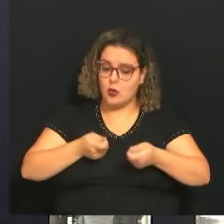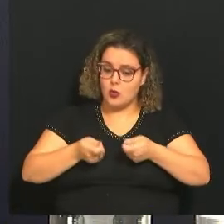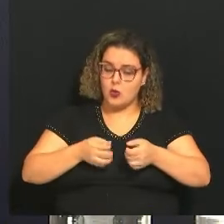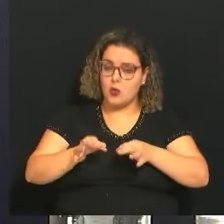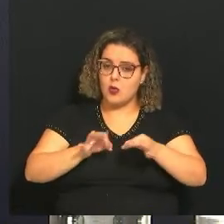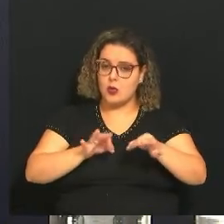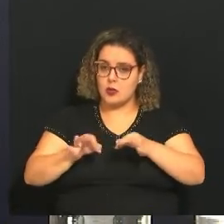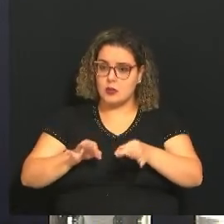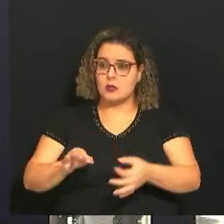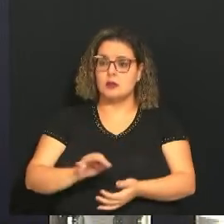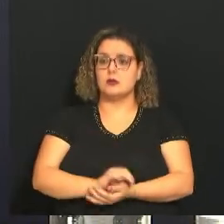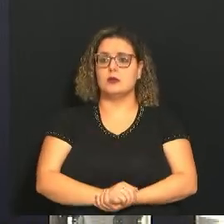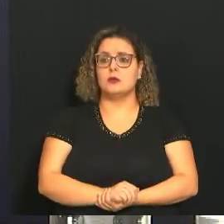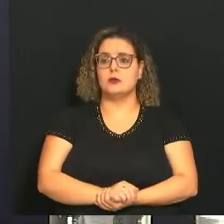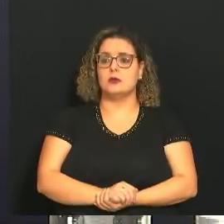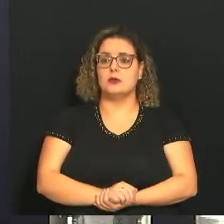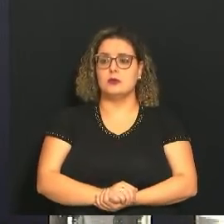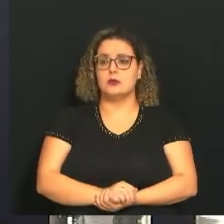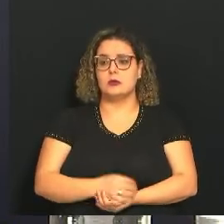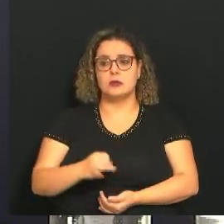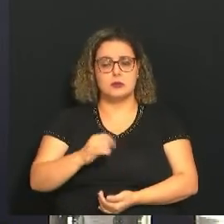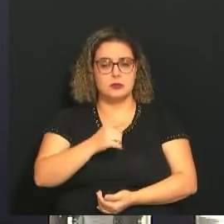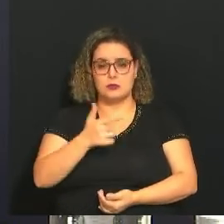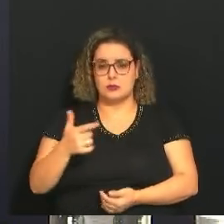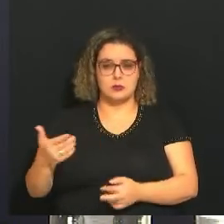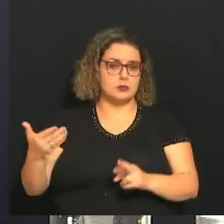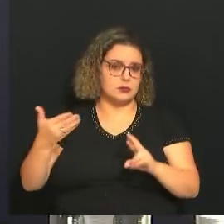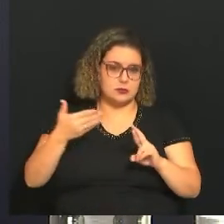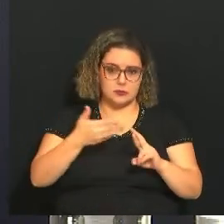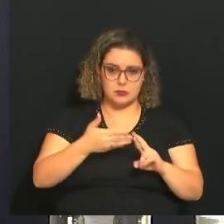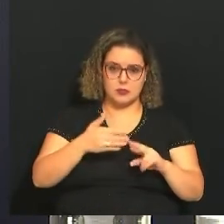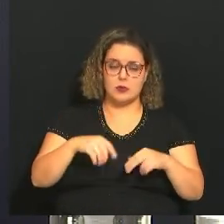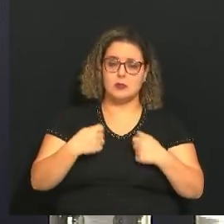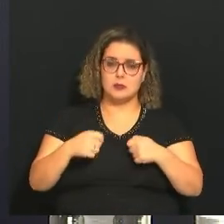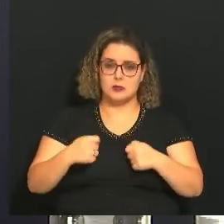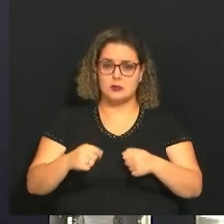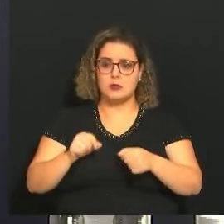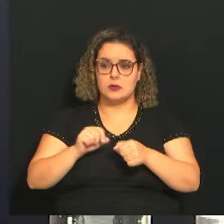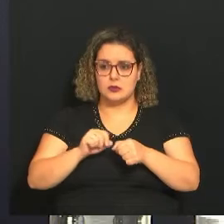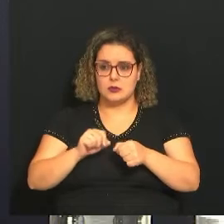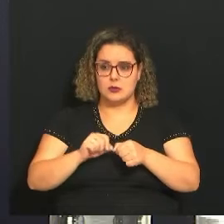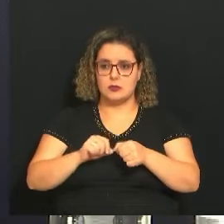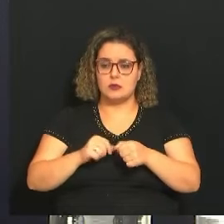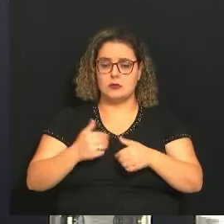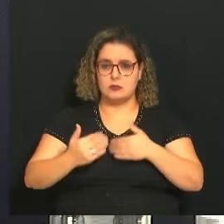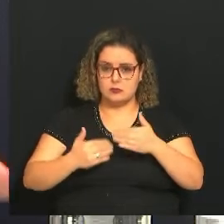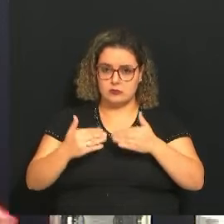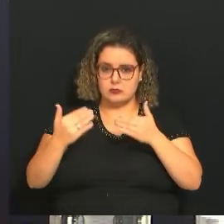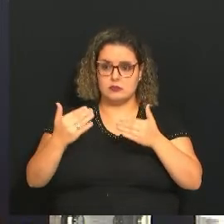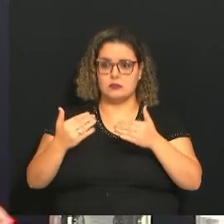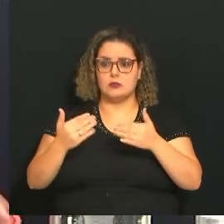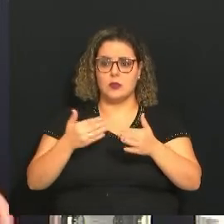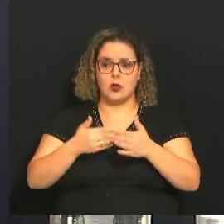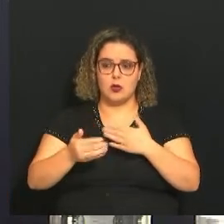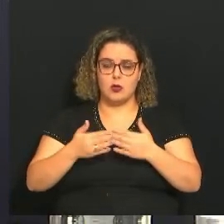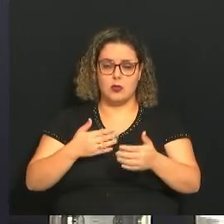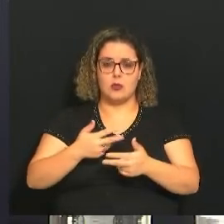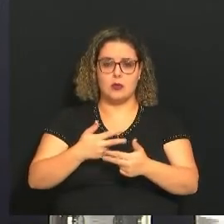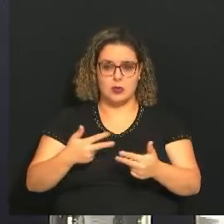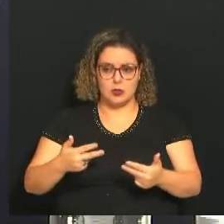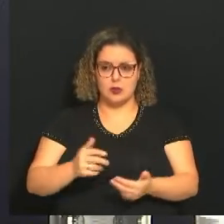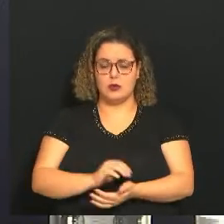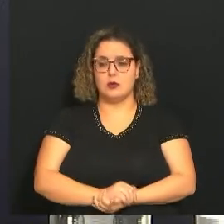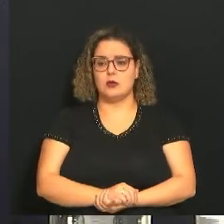servidores públicos, né? Se a gente não tem quem nos represente, a gente tem que fazer valer essa representação de alguma forma. Bom, eu vou continuar